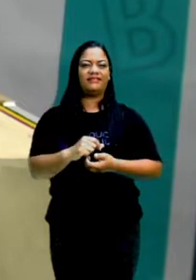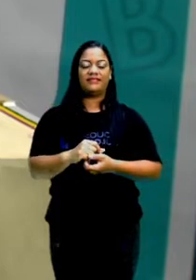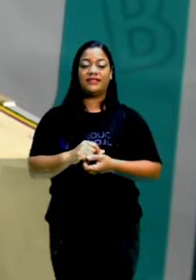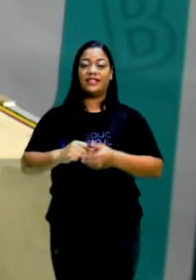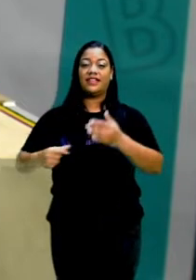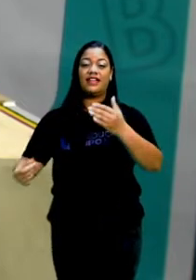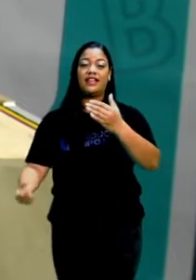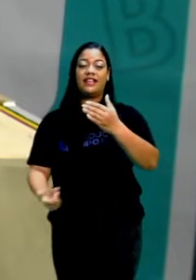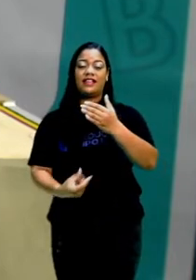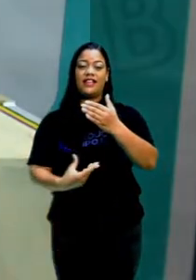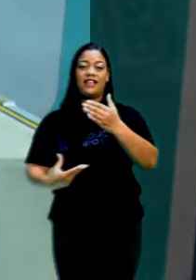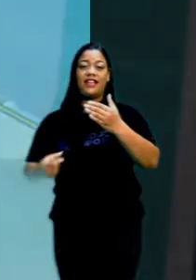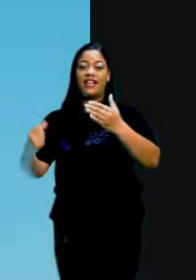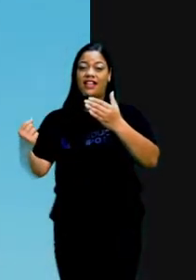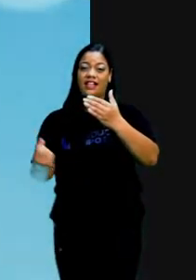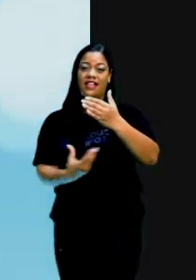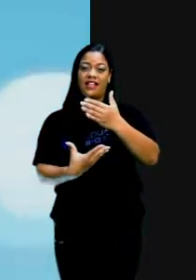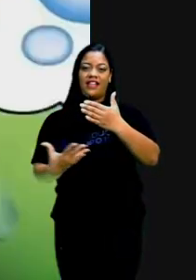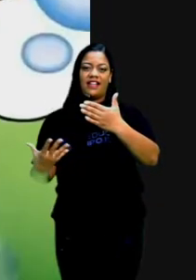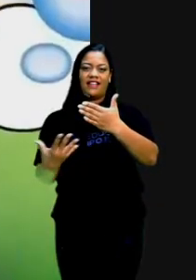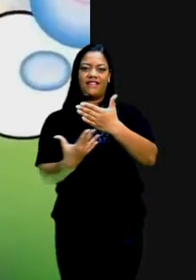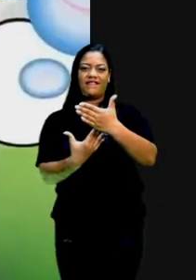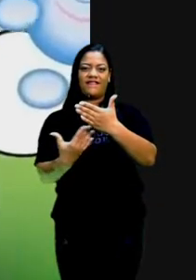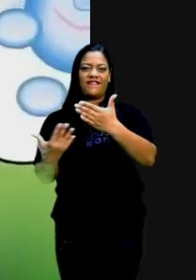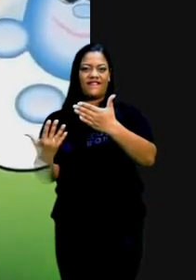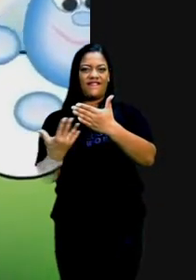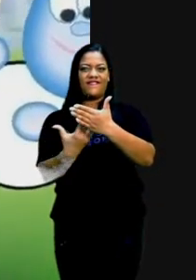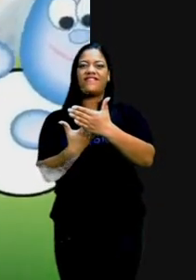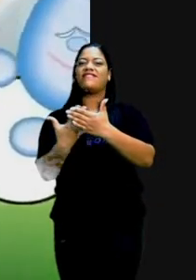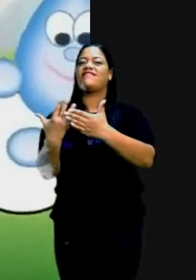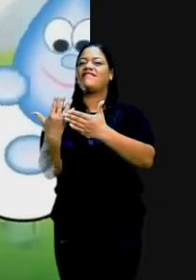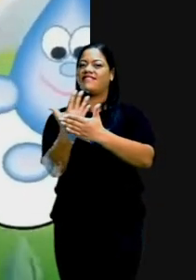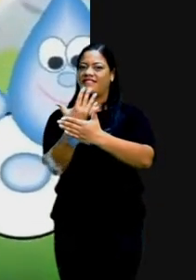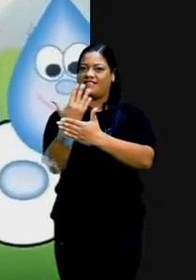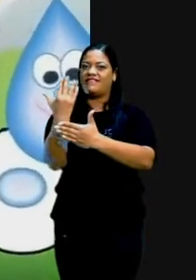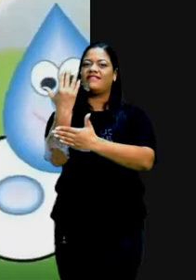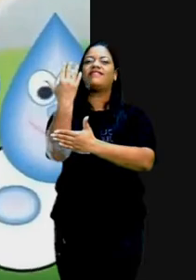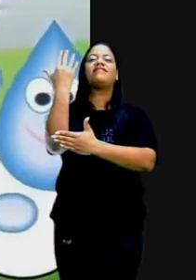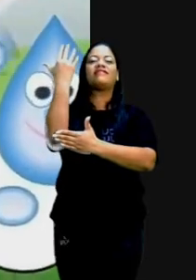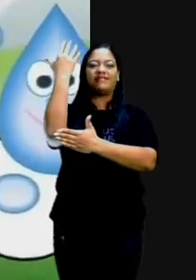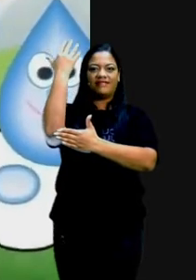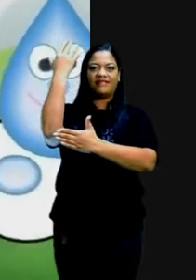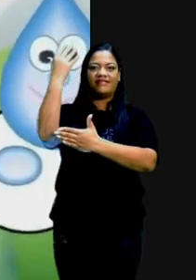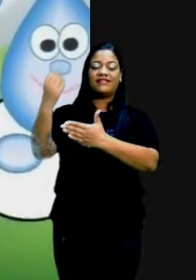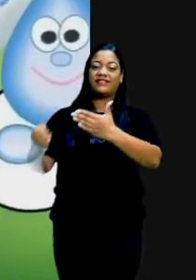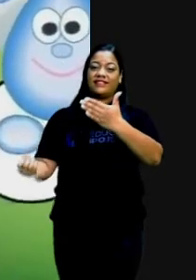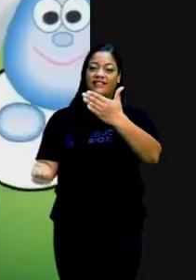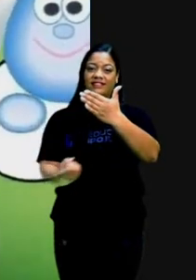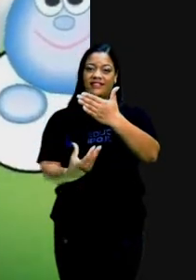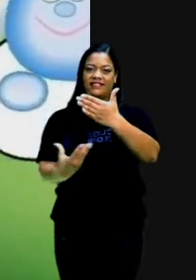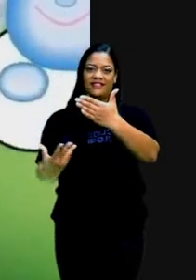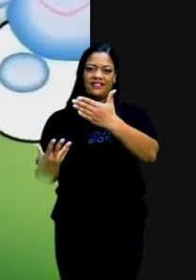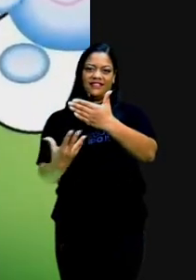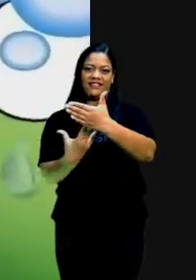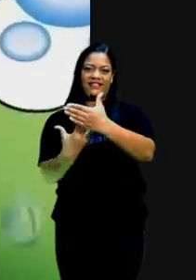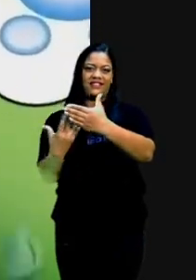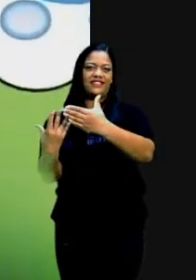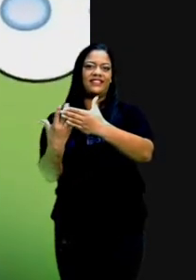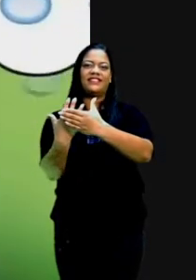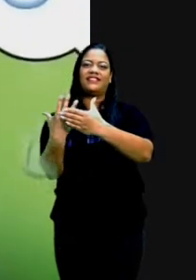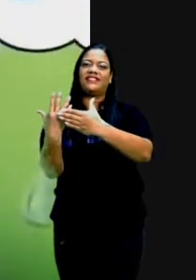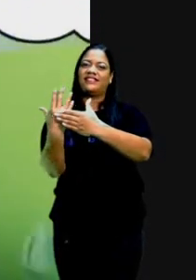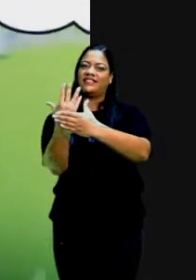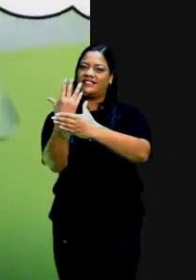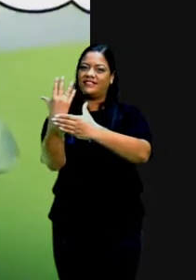A gotinha plim plim, gotinha plim plim, a gotinha plim plim, e fez subir a gotinha